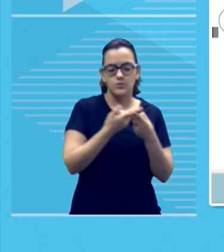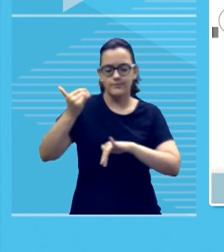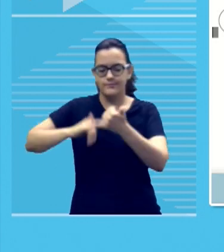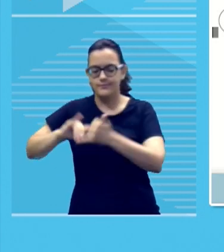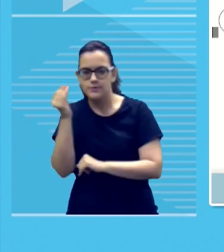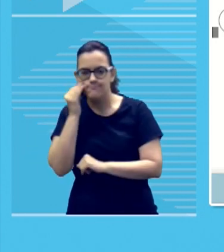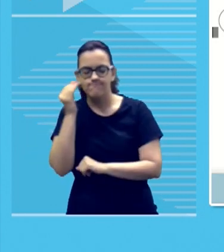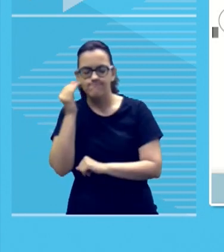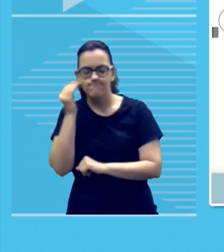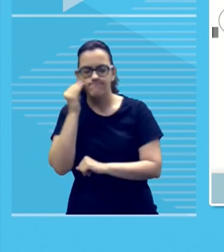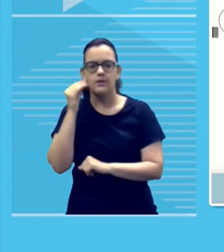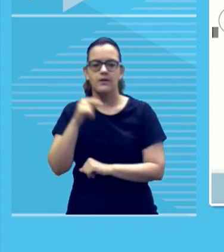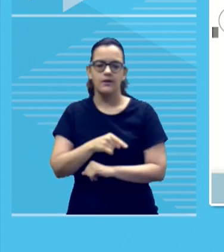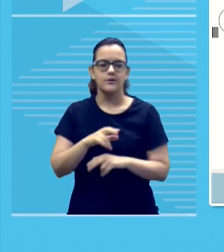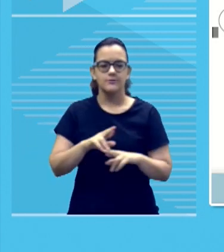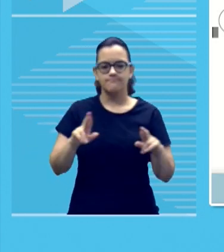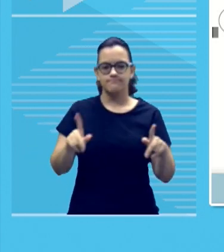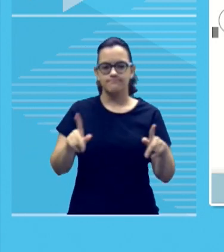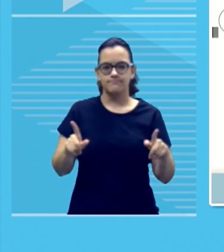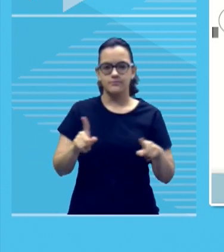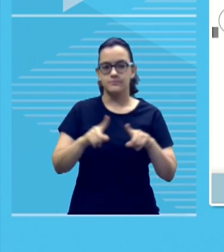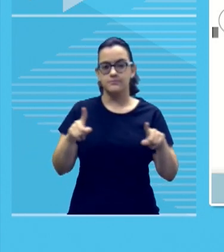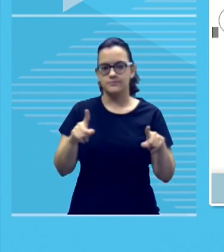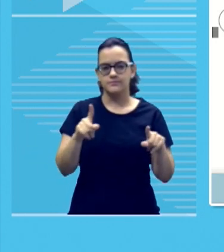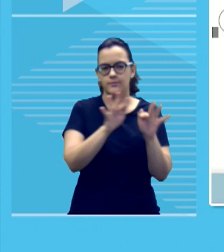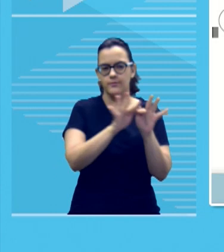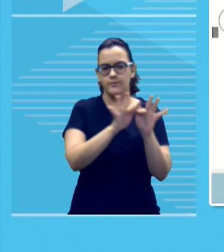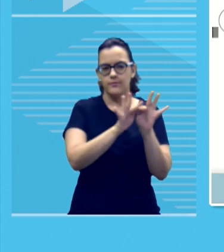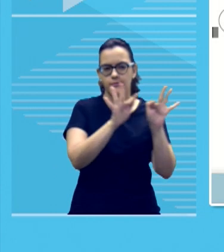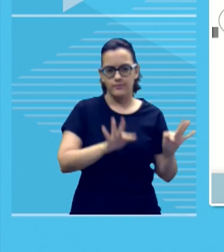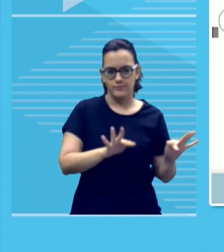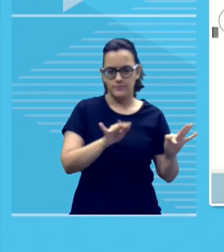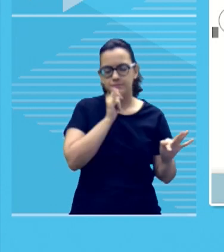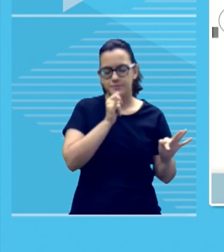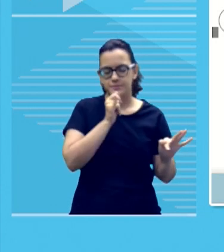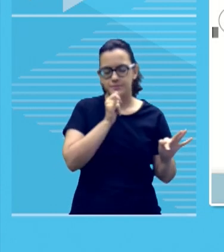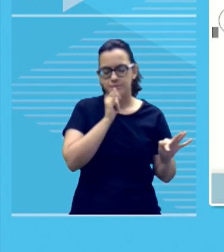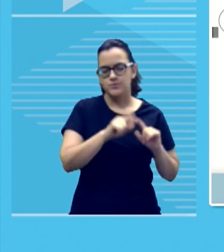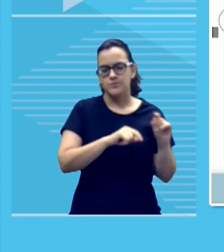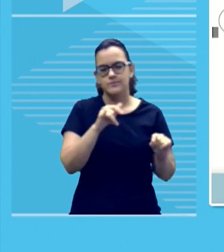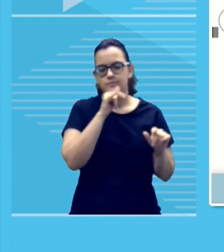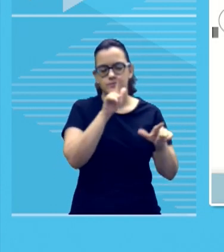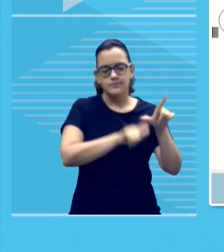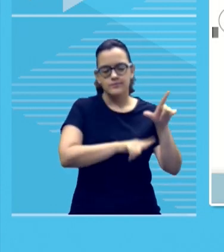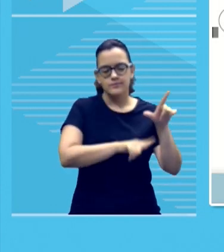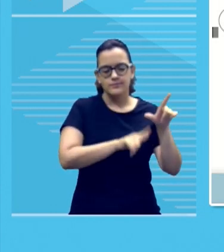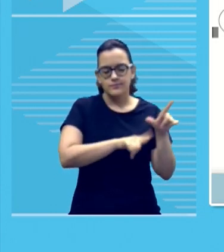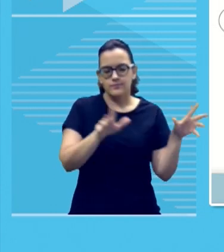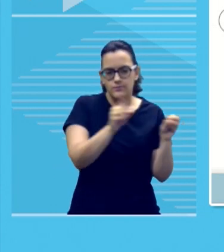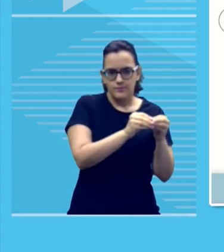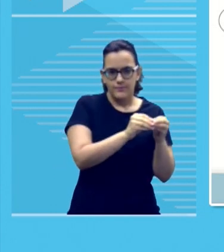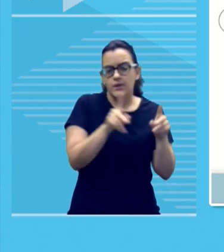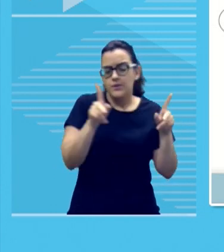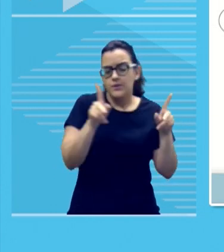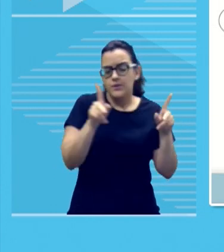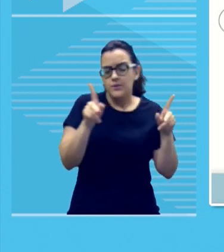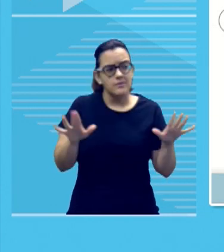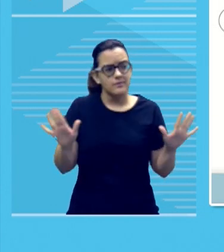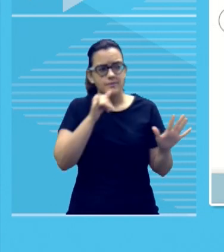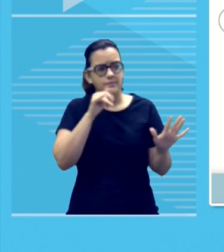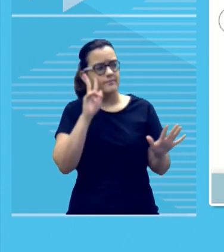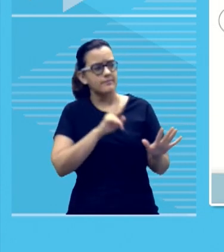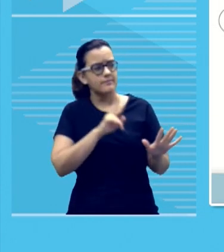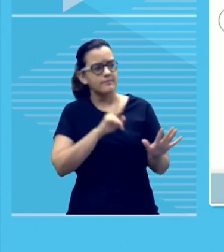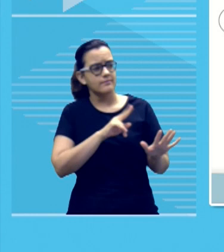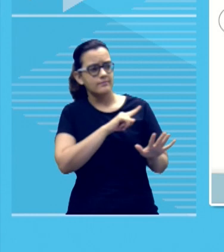mas com a mesma forma molecular olha aí ó o etanol como é que é a fórmula Olha o éter a fórmula molecular é a mesma